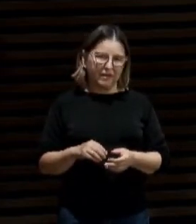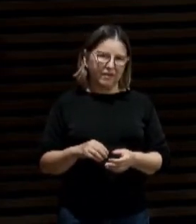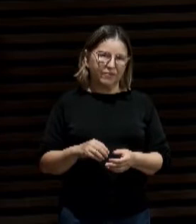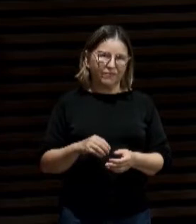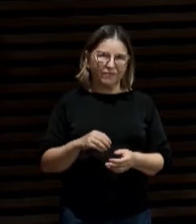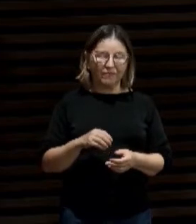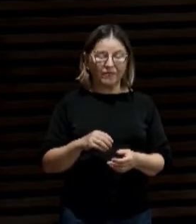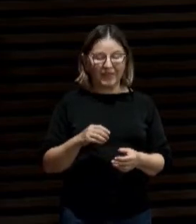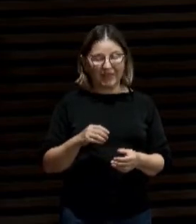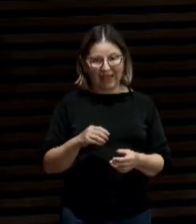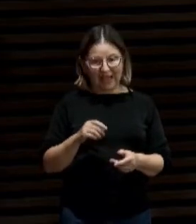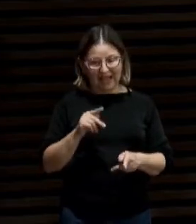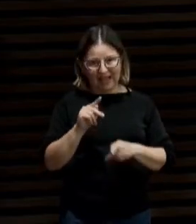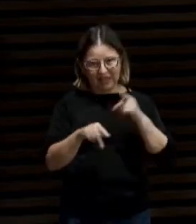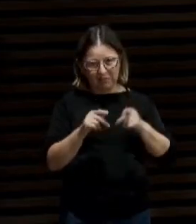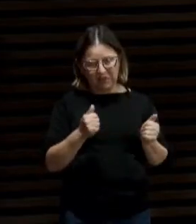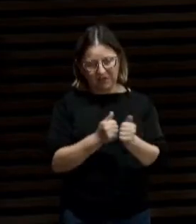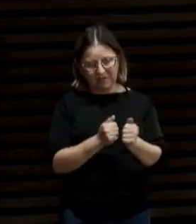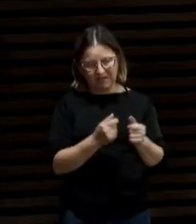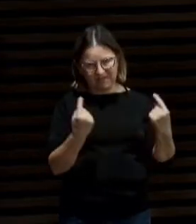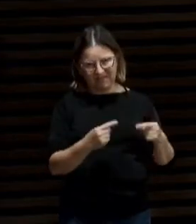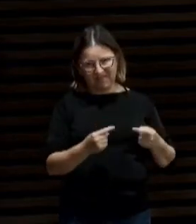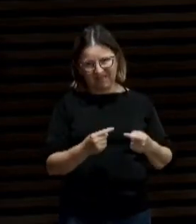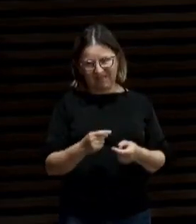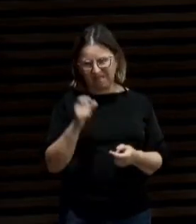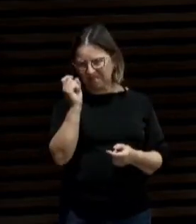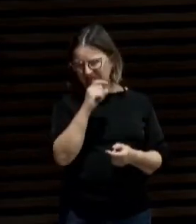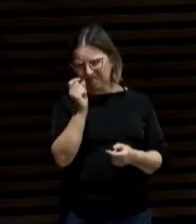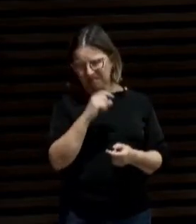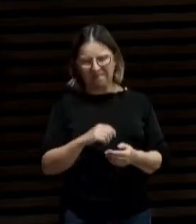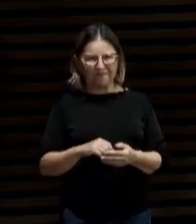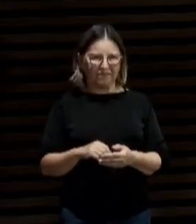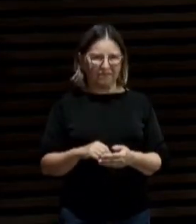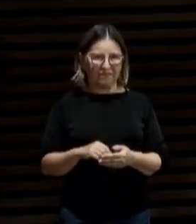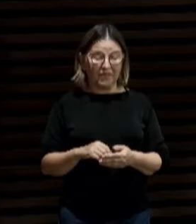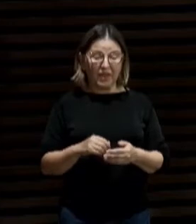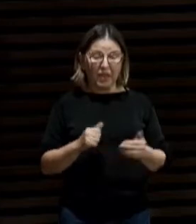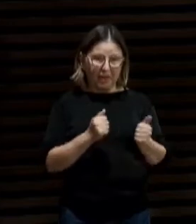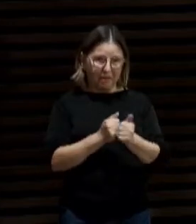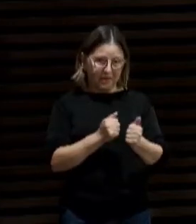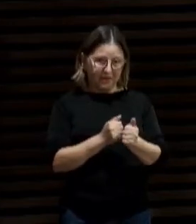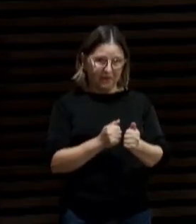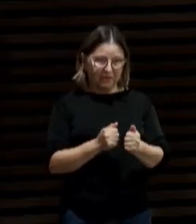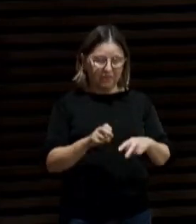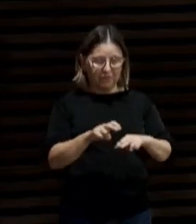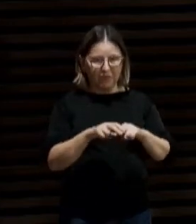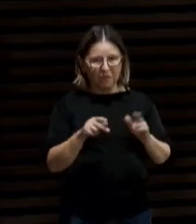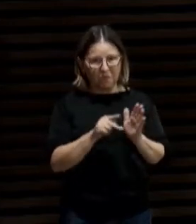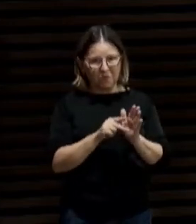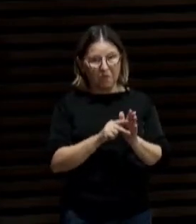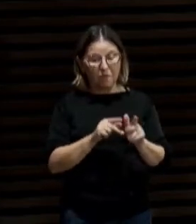caluniado, perseguido. Perseguido não só por inimigos, mas também pelos patrícios, povo dele. E